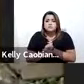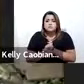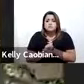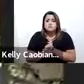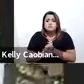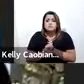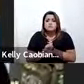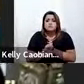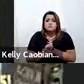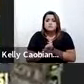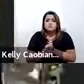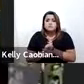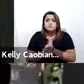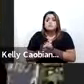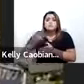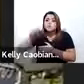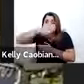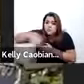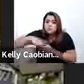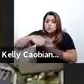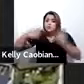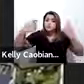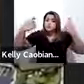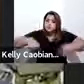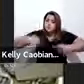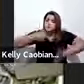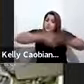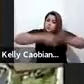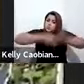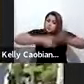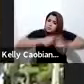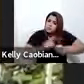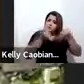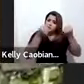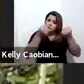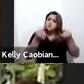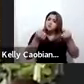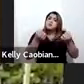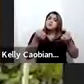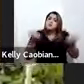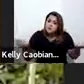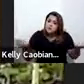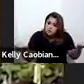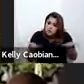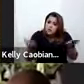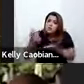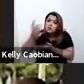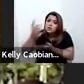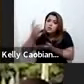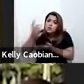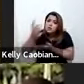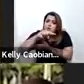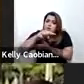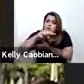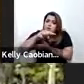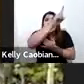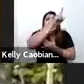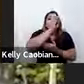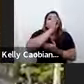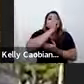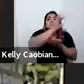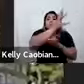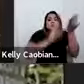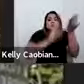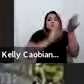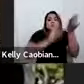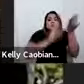precisamos defender a saúde. Eu quero defender o meu. Esse exemplo nós não queremos. Nós queremos o exemplo